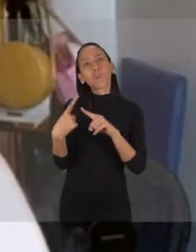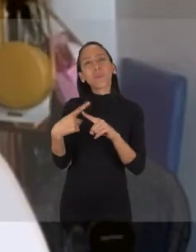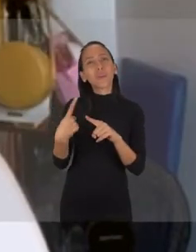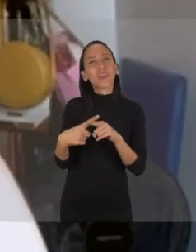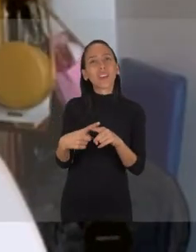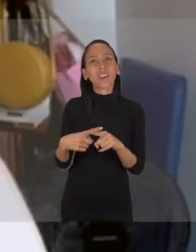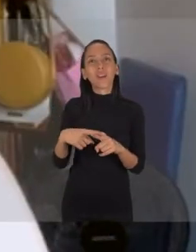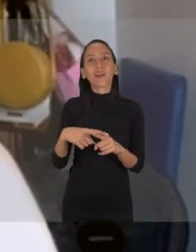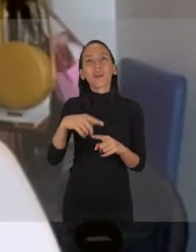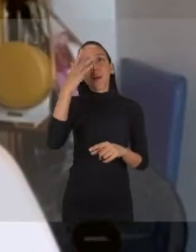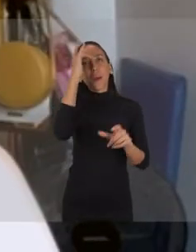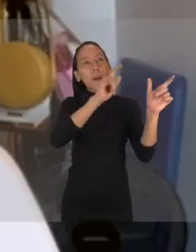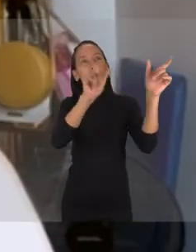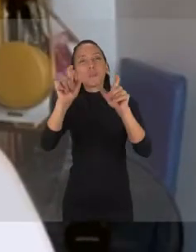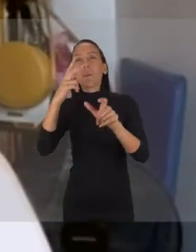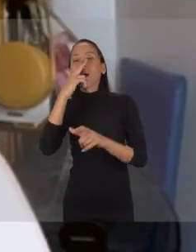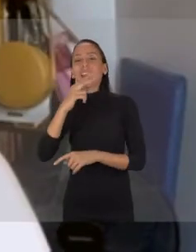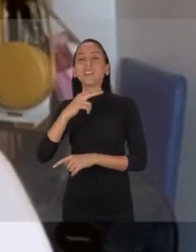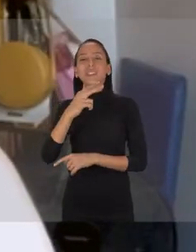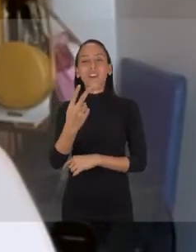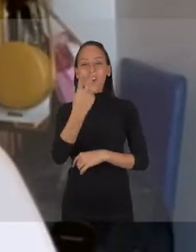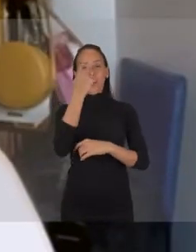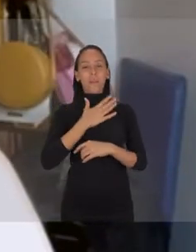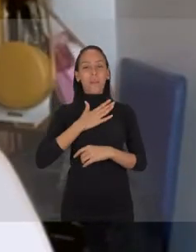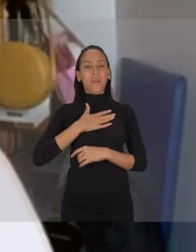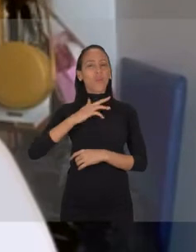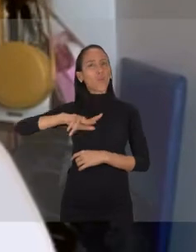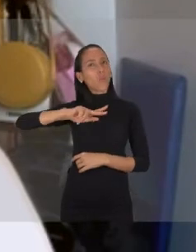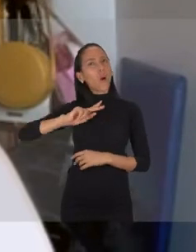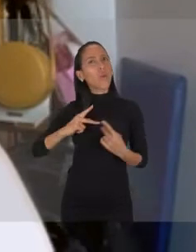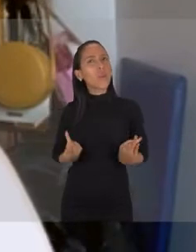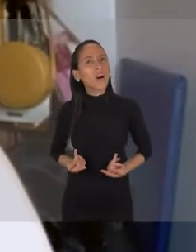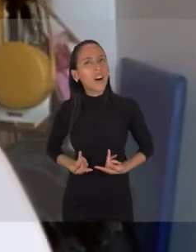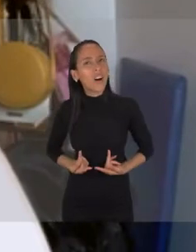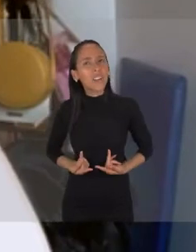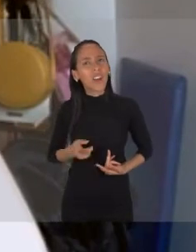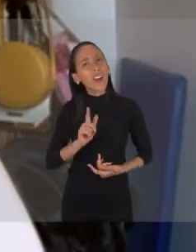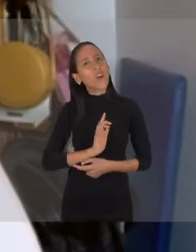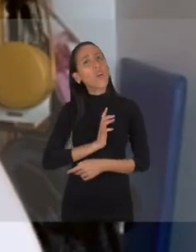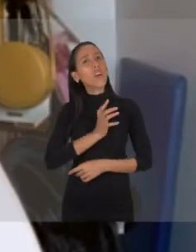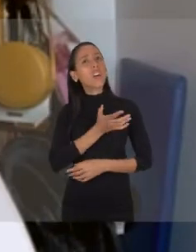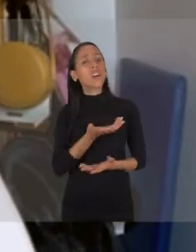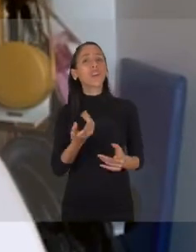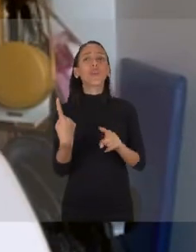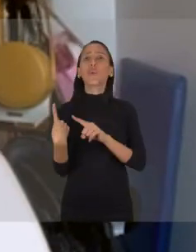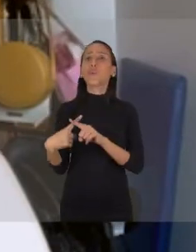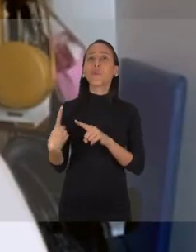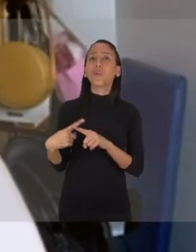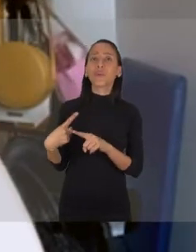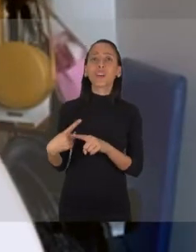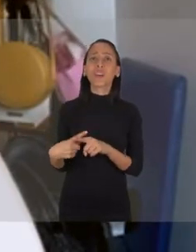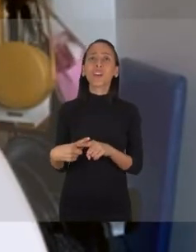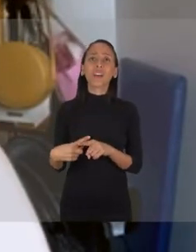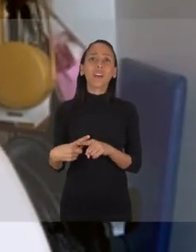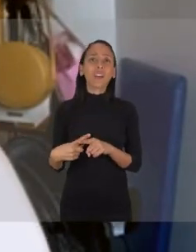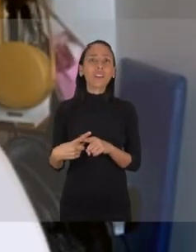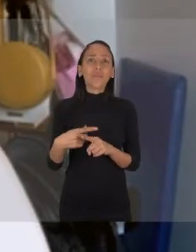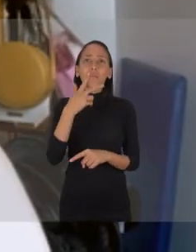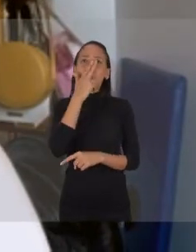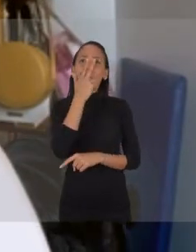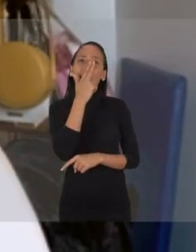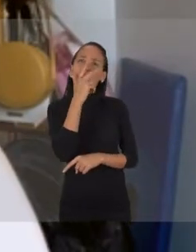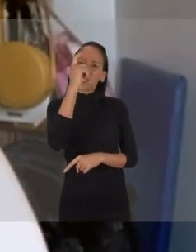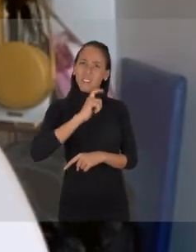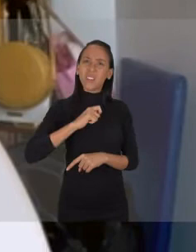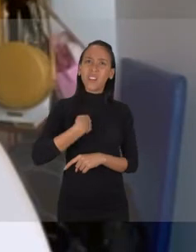numa figura que não é humana, que é horrível, porque é como se fosse,